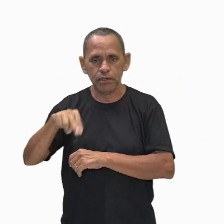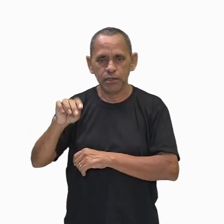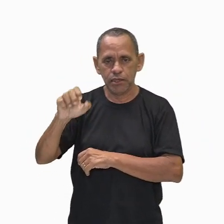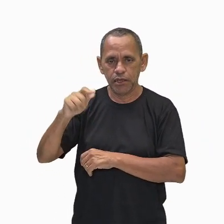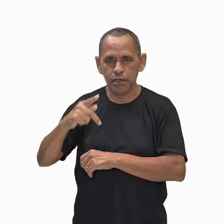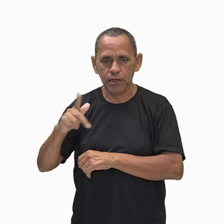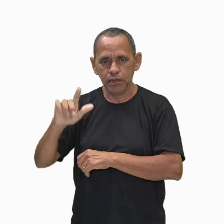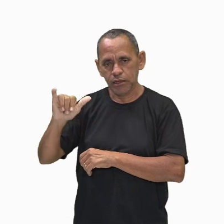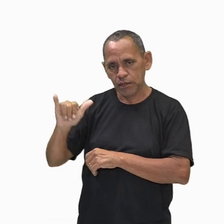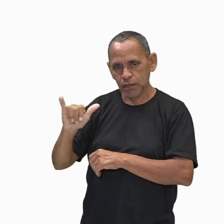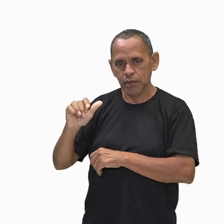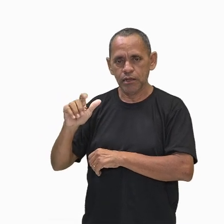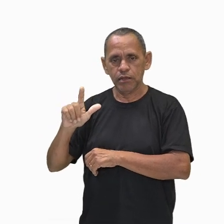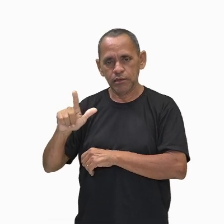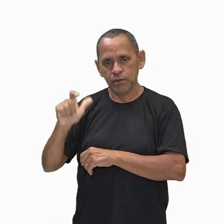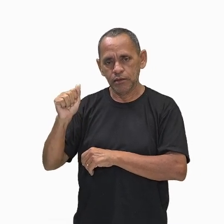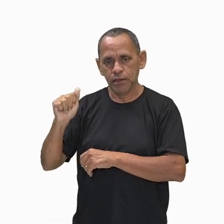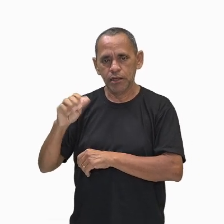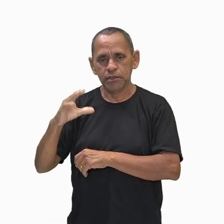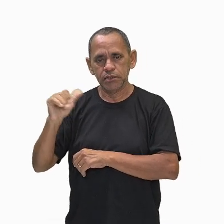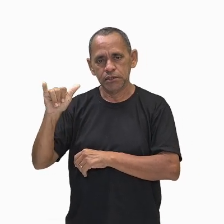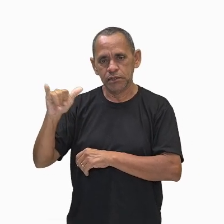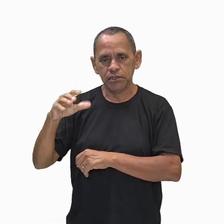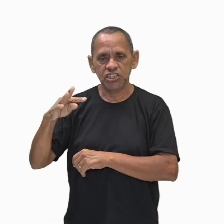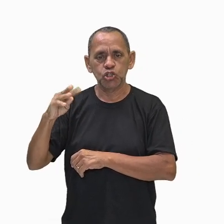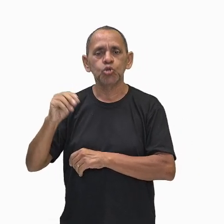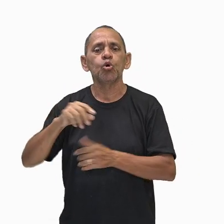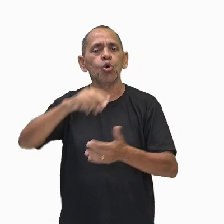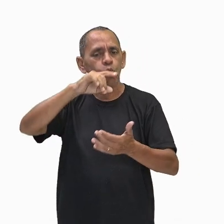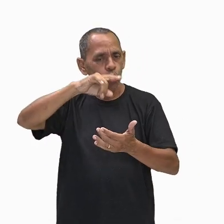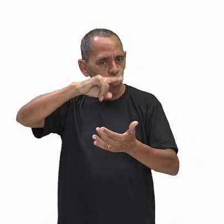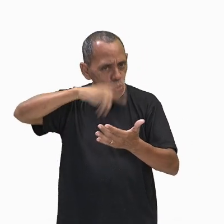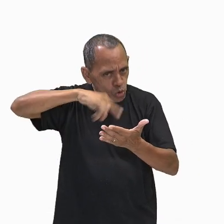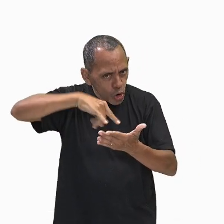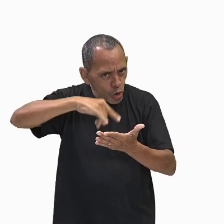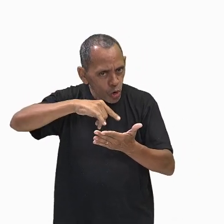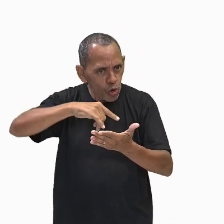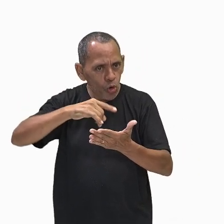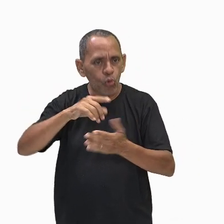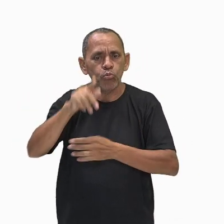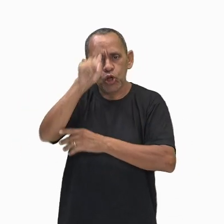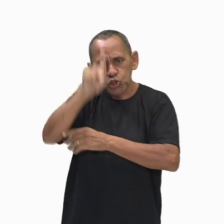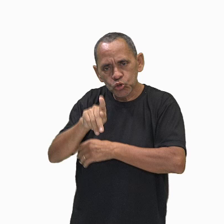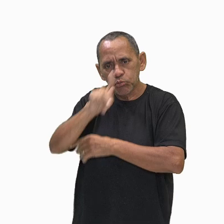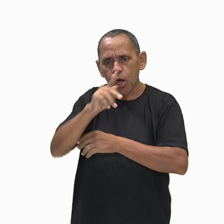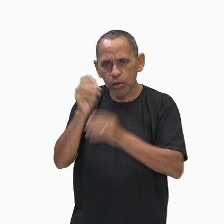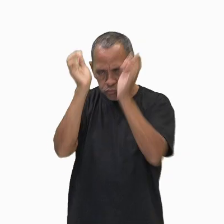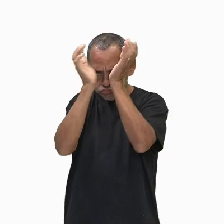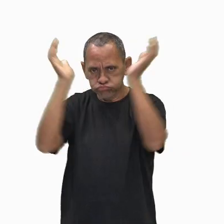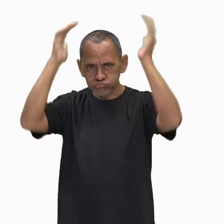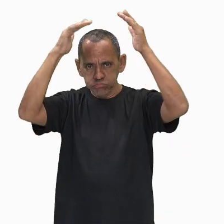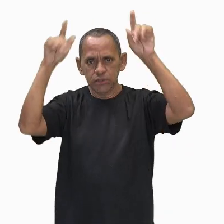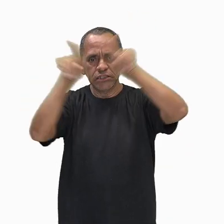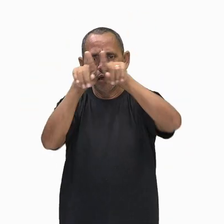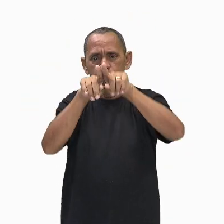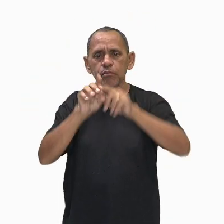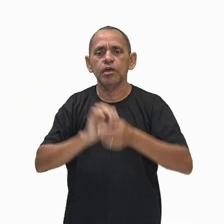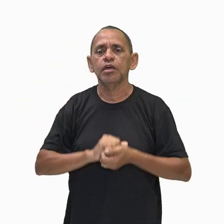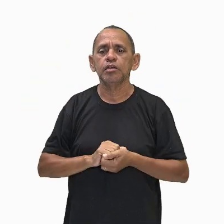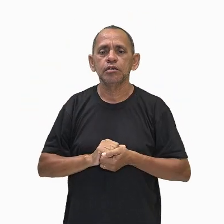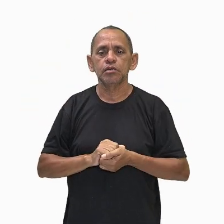aprovar ou não as bulas papais que só seriam cumpridas em território nacional mediante